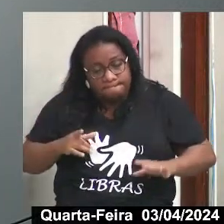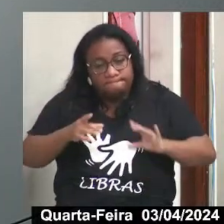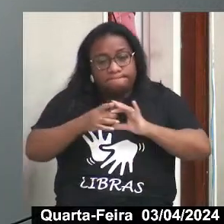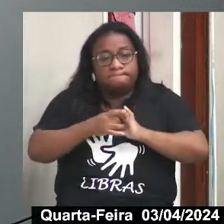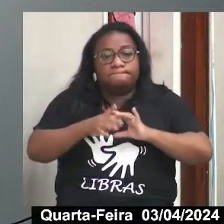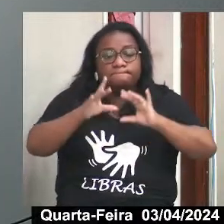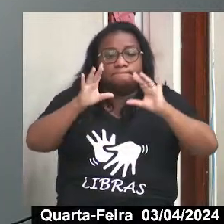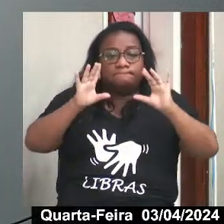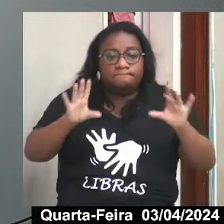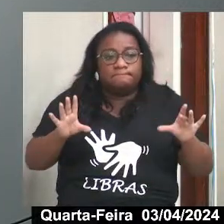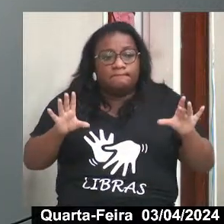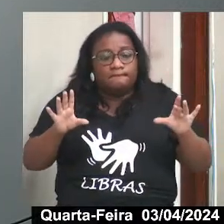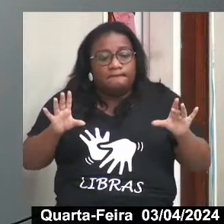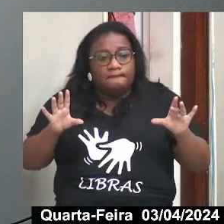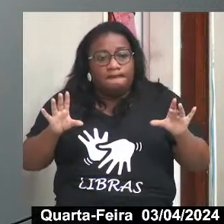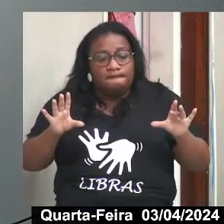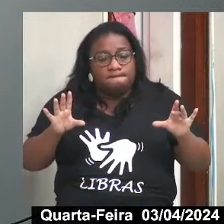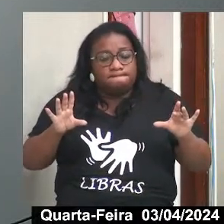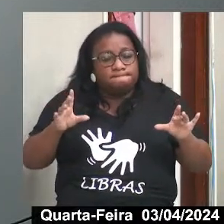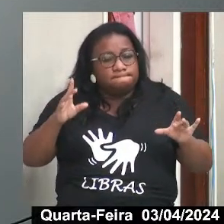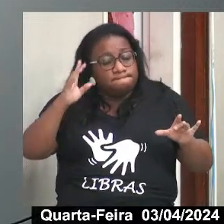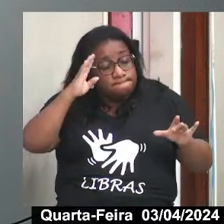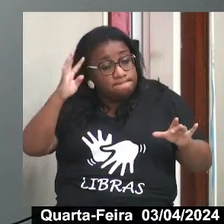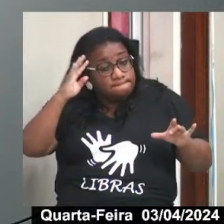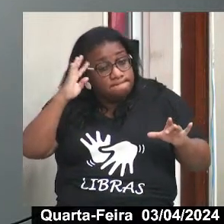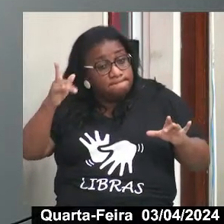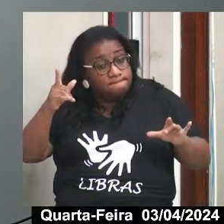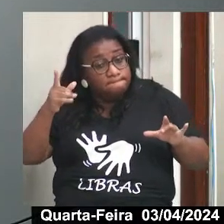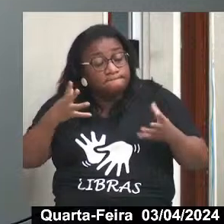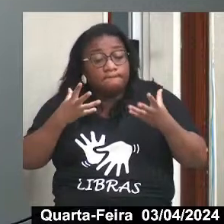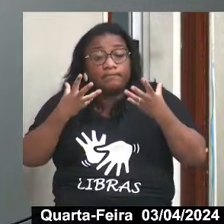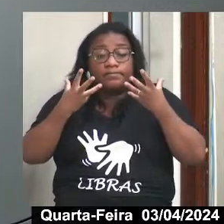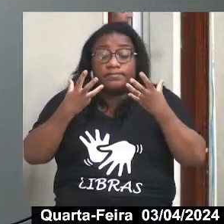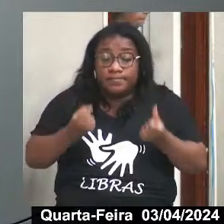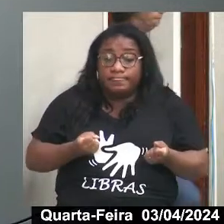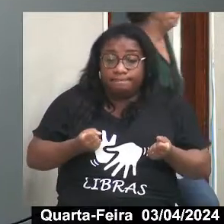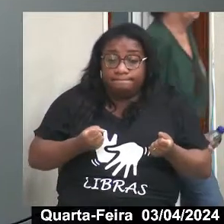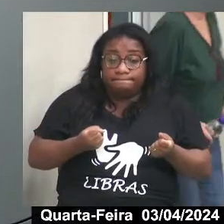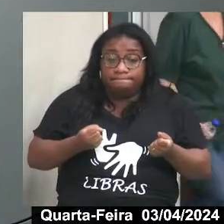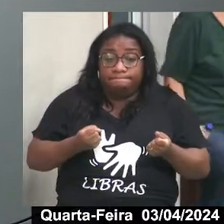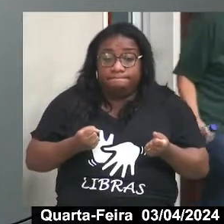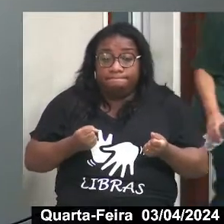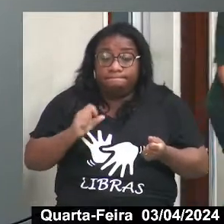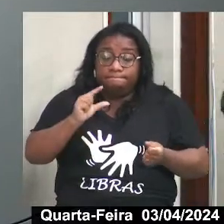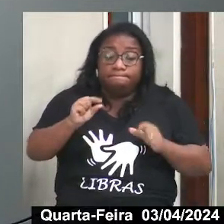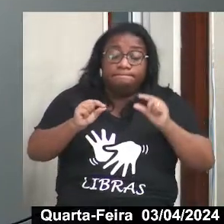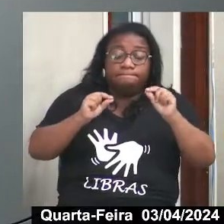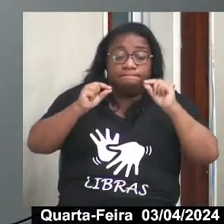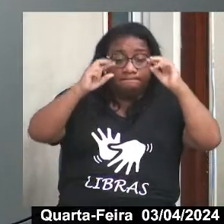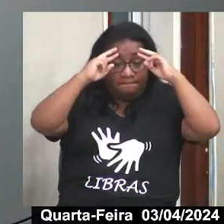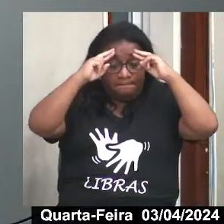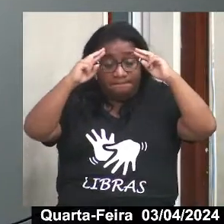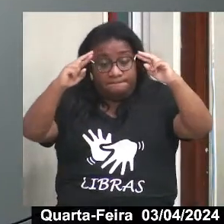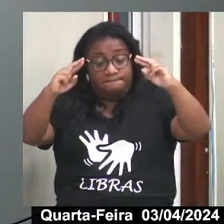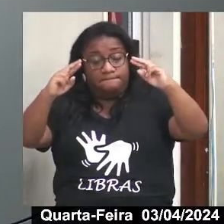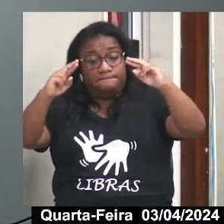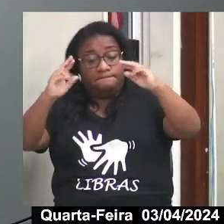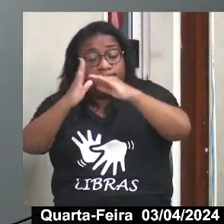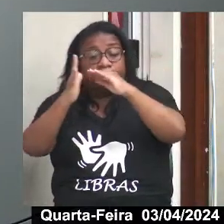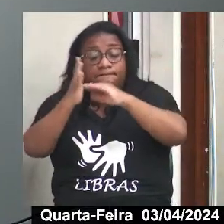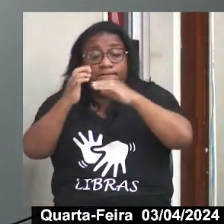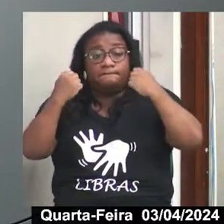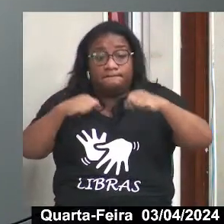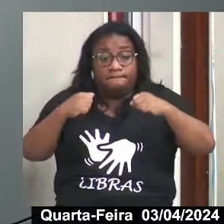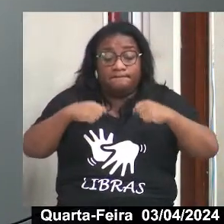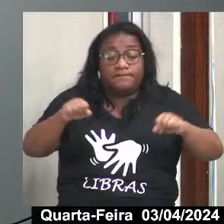E deixo uma mensagem aqui, né, de reflexão para todos. Aceitar é escolha sua, respeitar é um